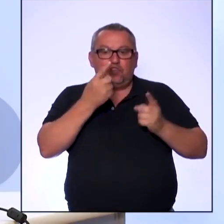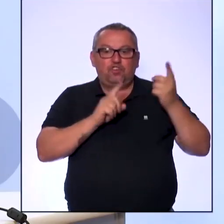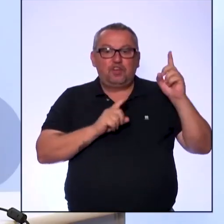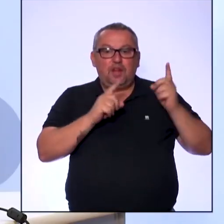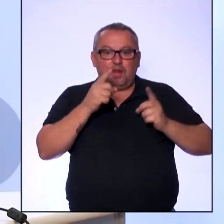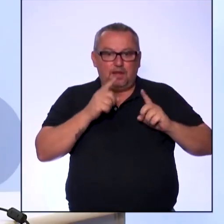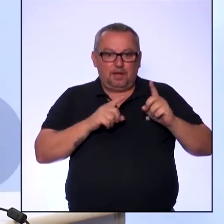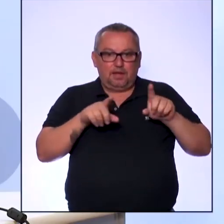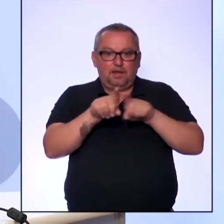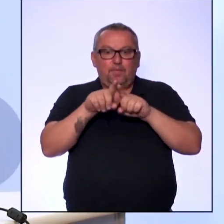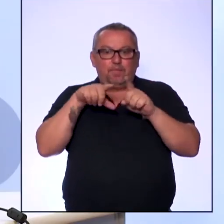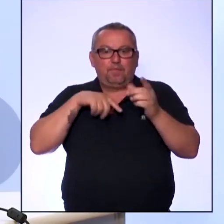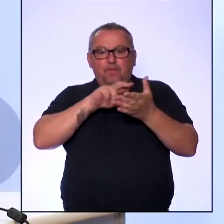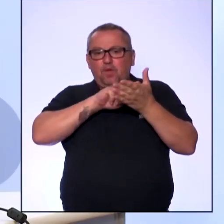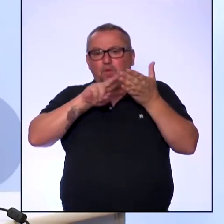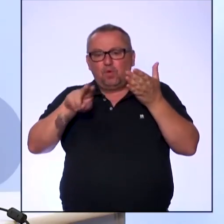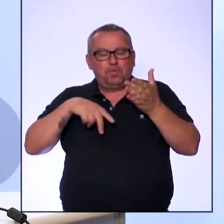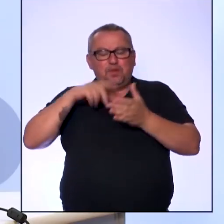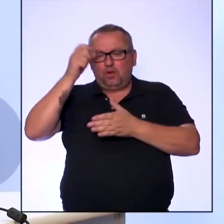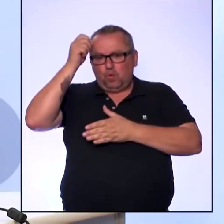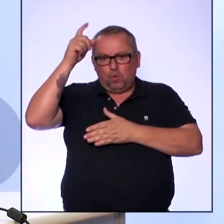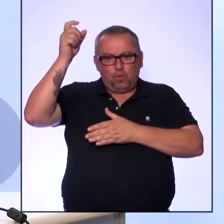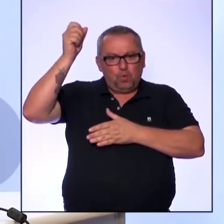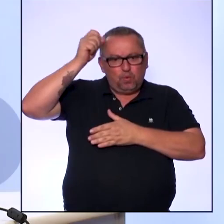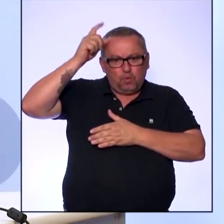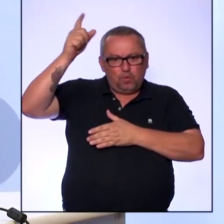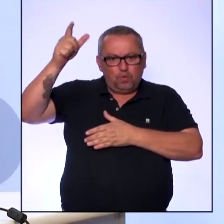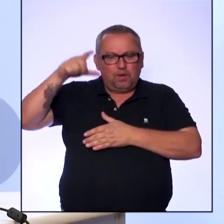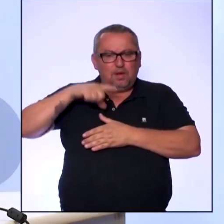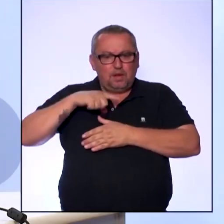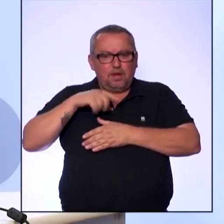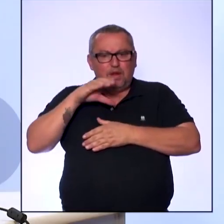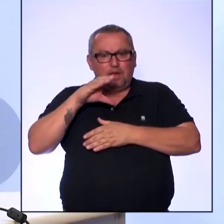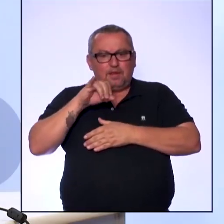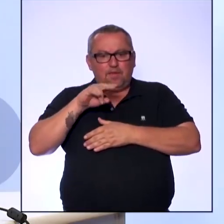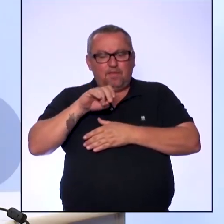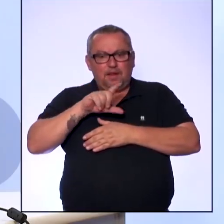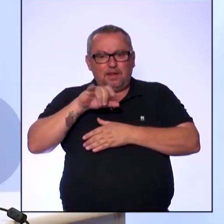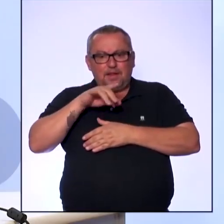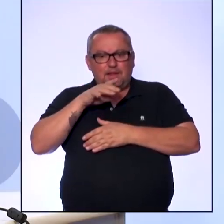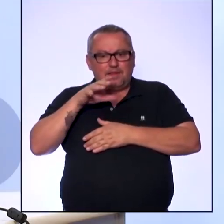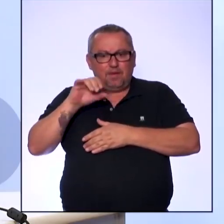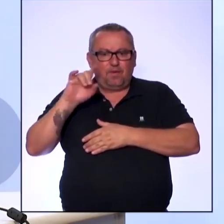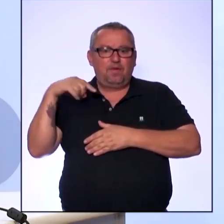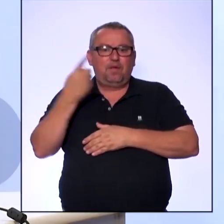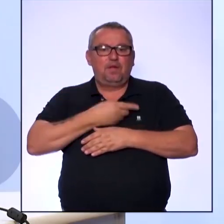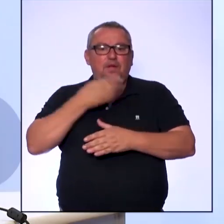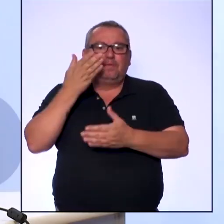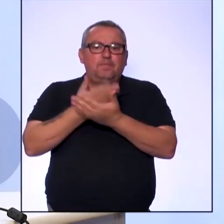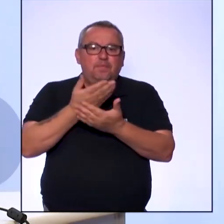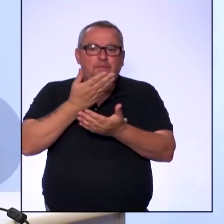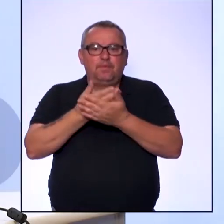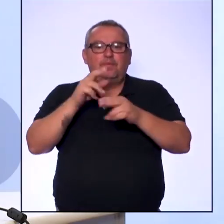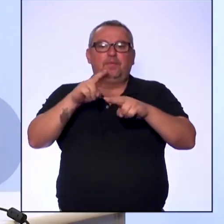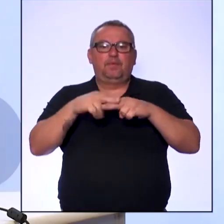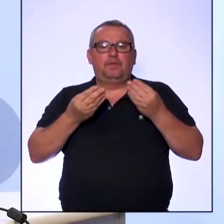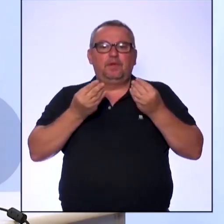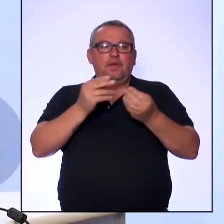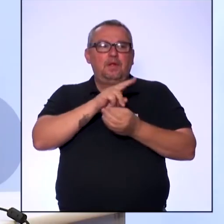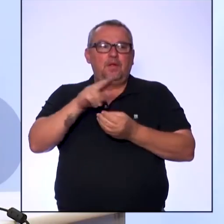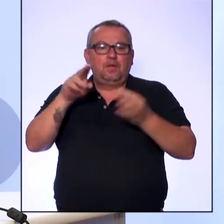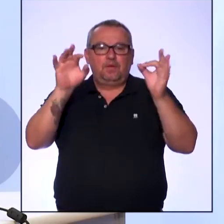os astecas. Né? Também na região sul do México, nós tínhamos os incas, que também ia para a América